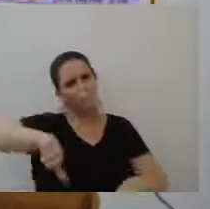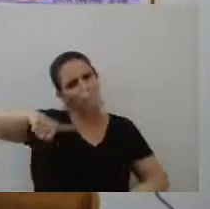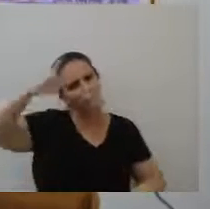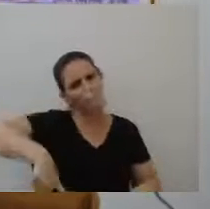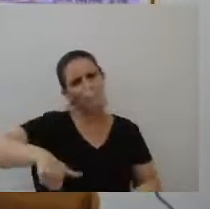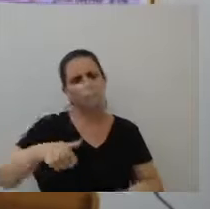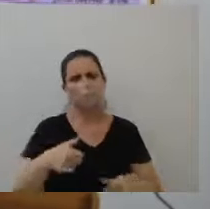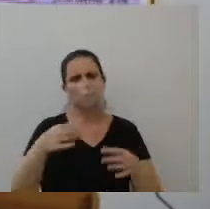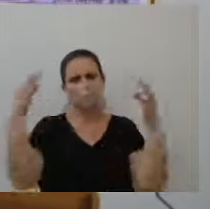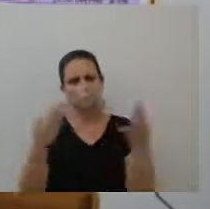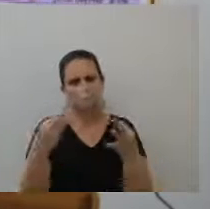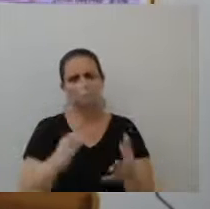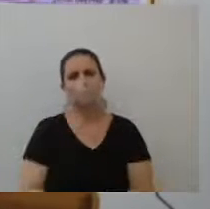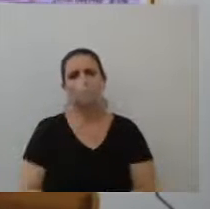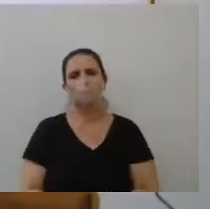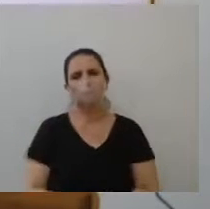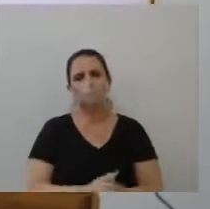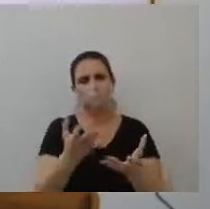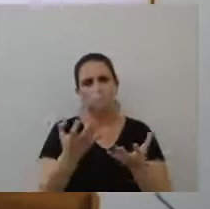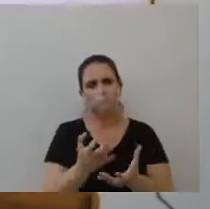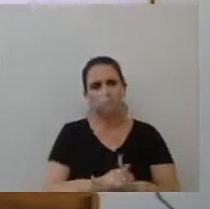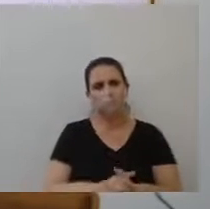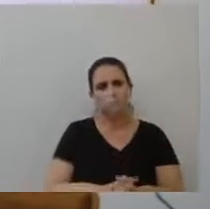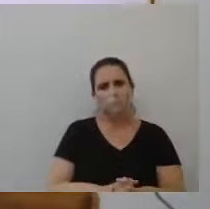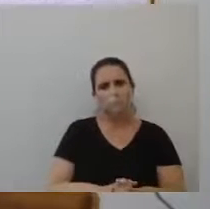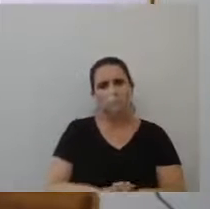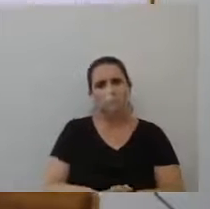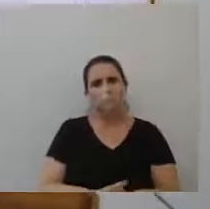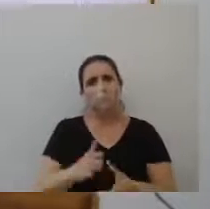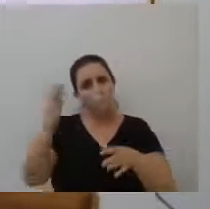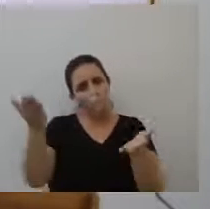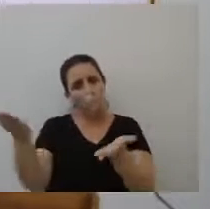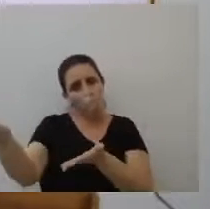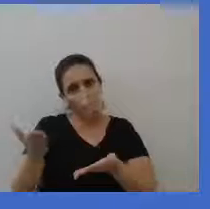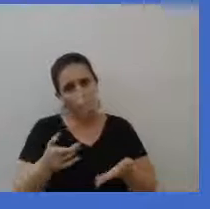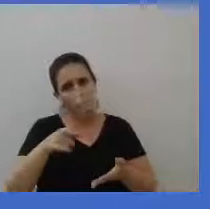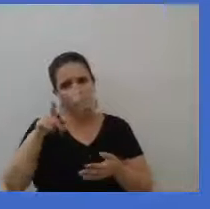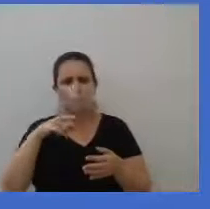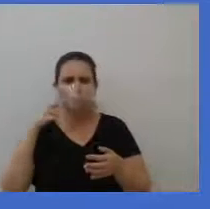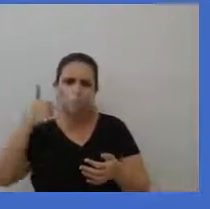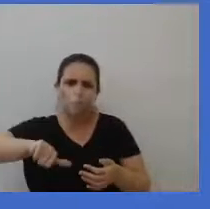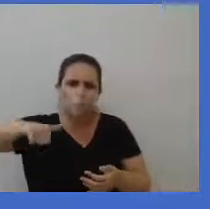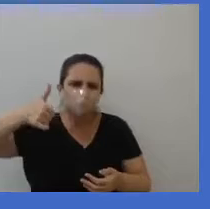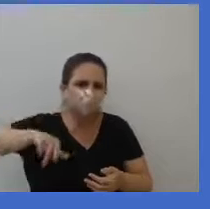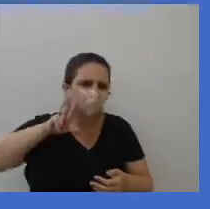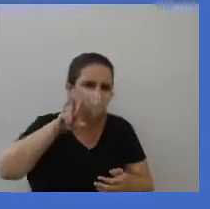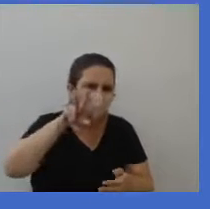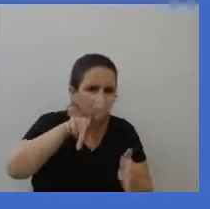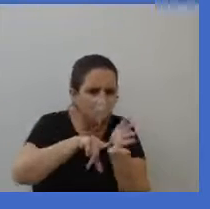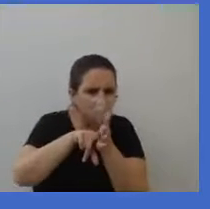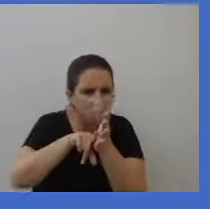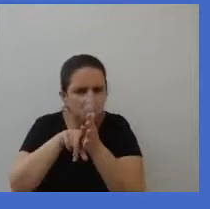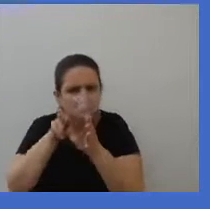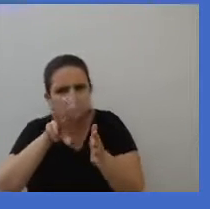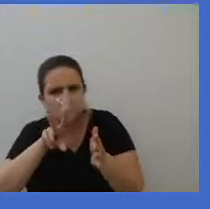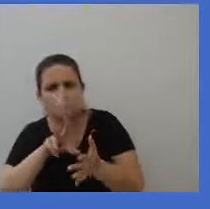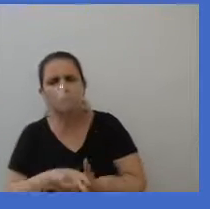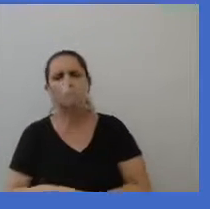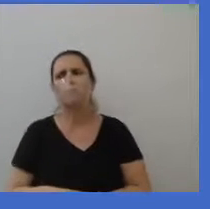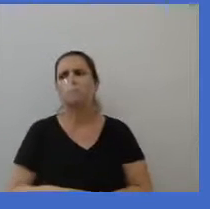57,7% em apenas um ano, entre 2015 e 2016. Quando a área perdeu 290 quilômetros quadrados,